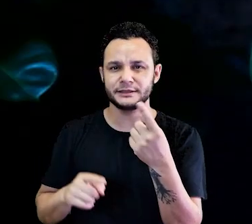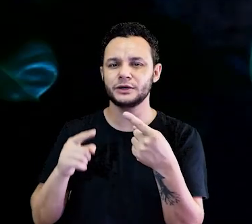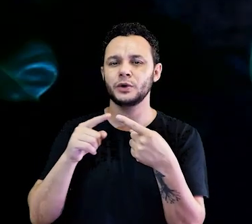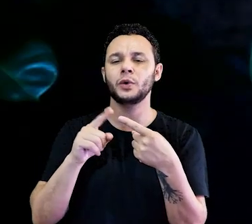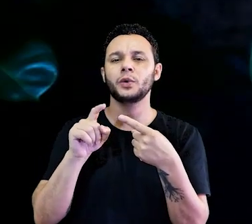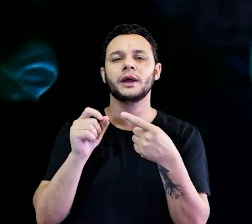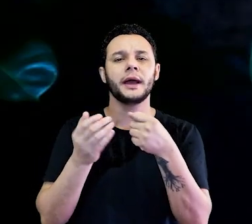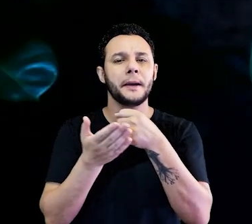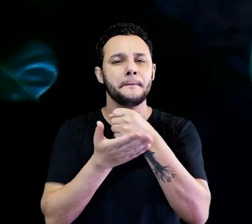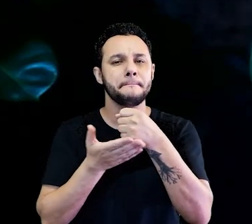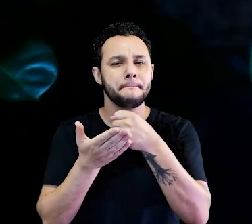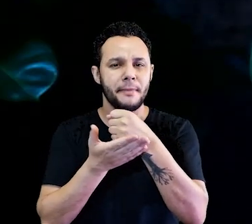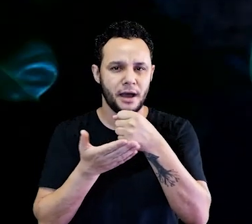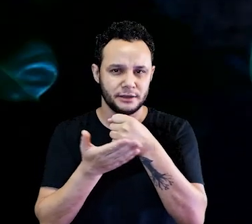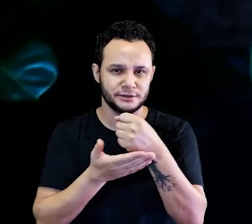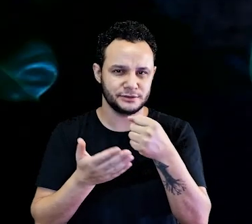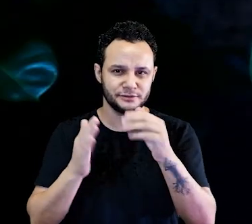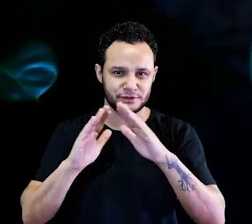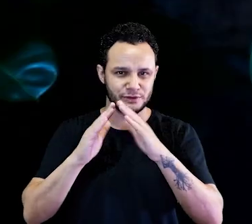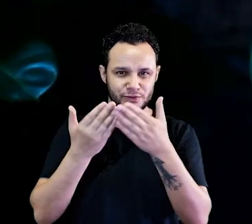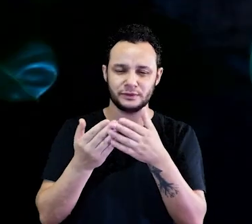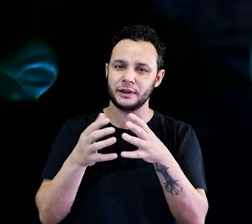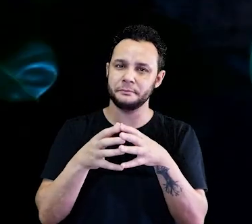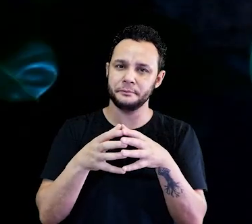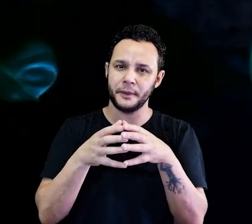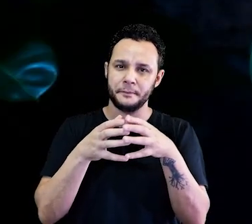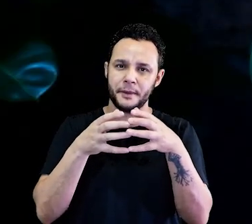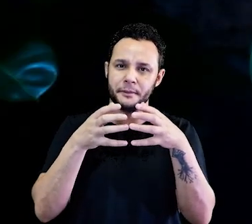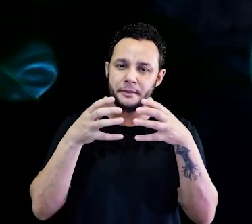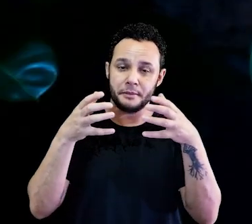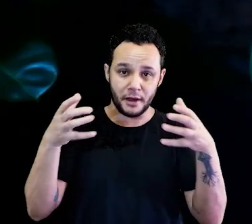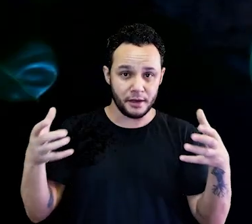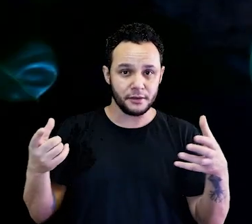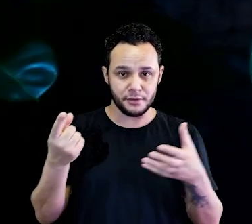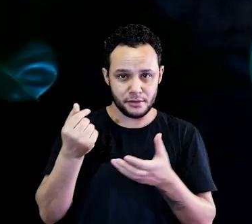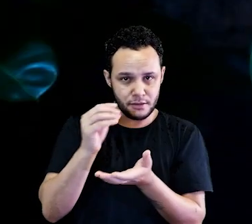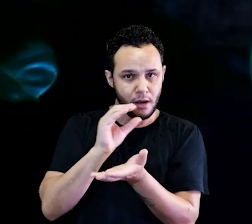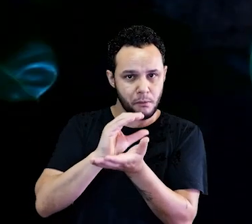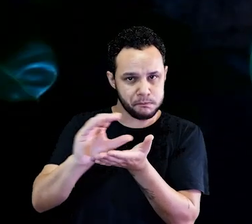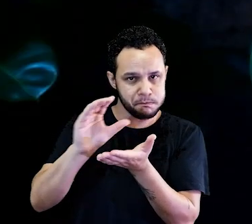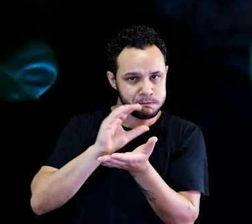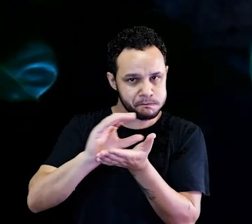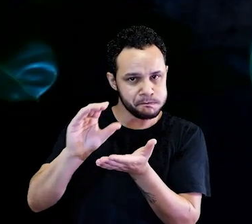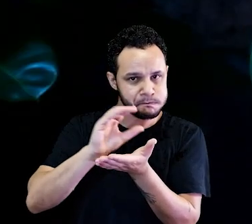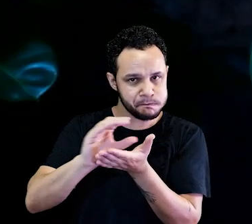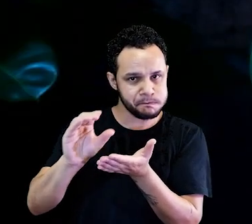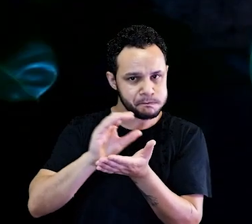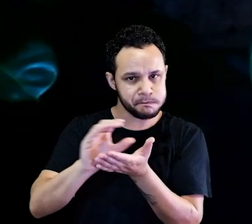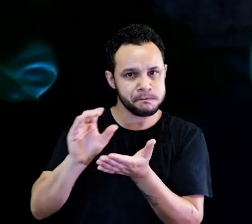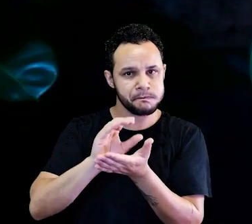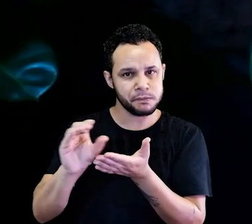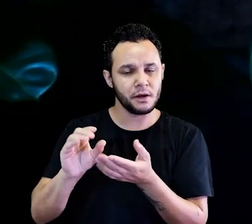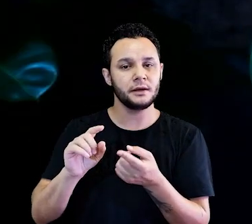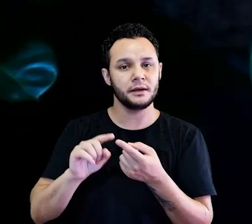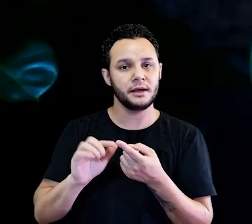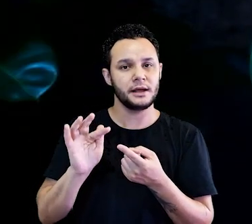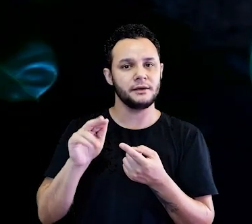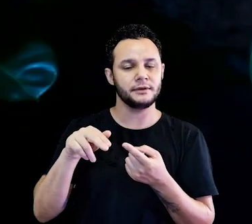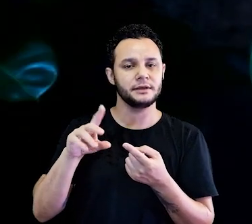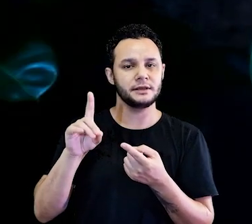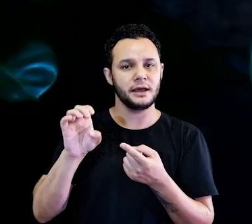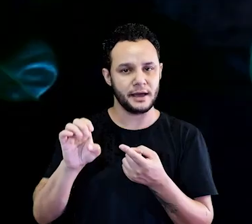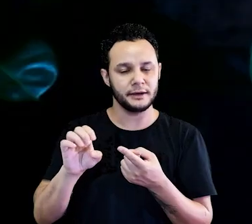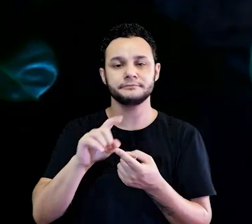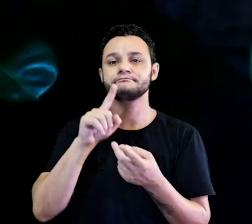pilares, né? A gente tem o PDDE básico, que é o que a maioria das escolas recebe, né? Que é gerido,